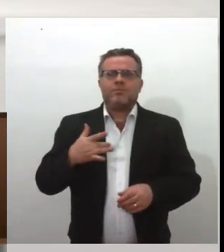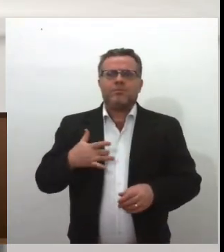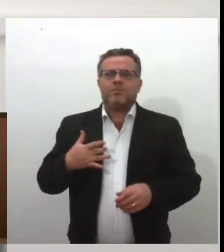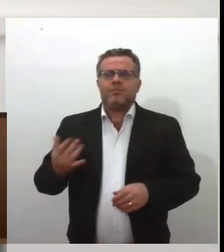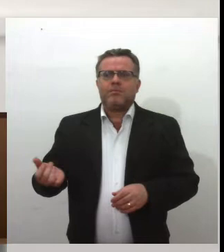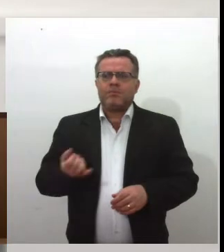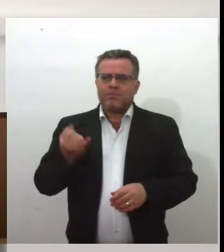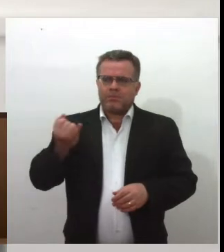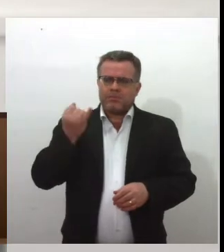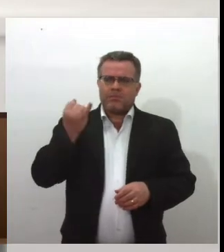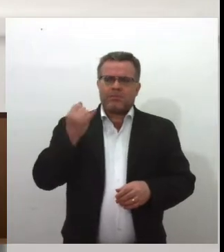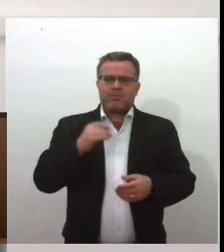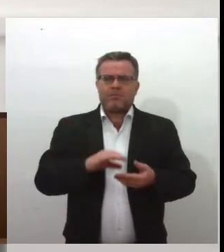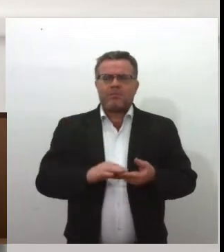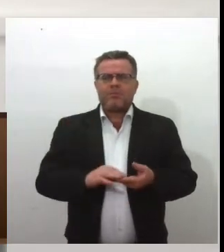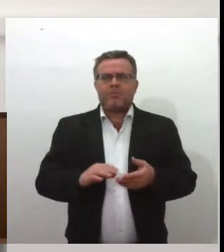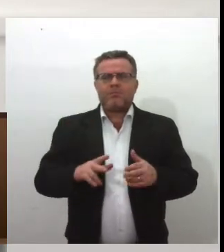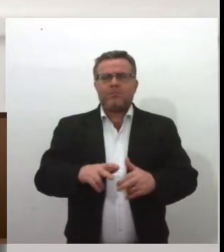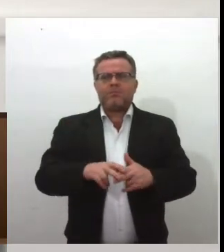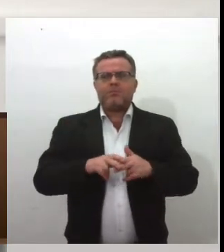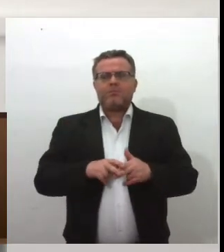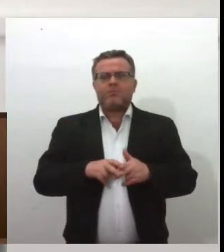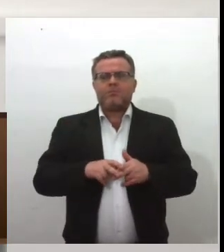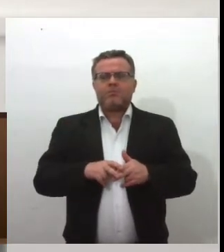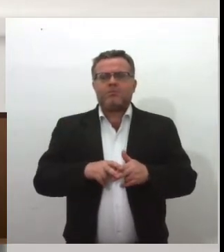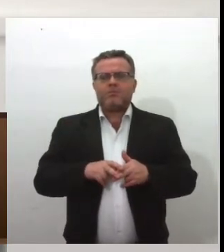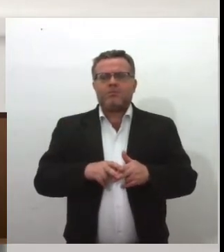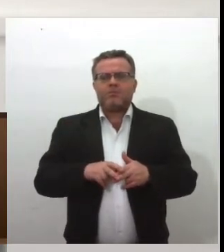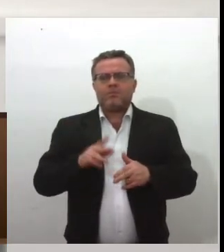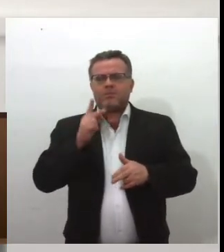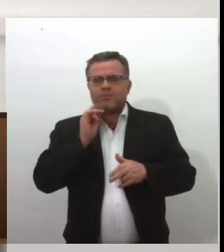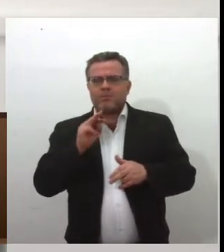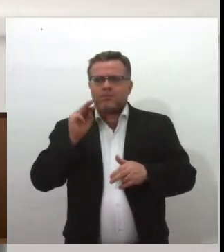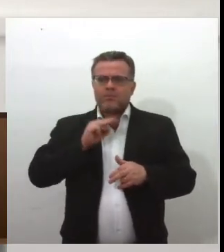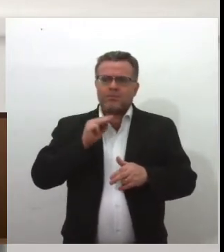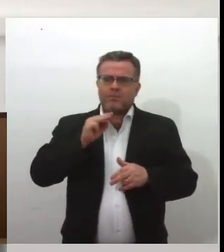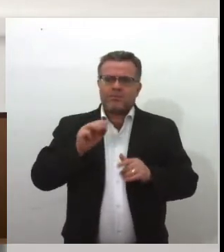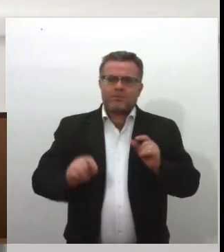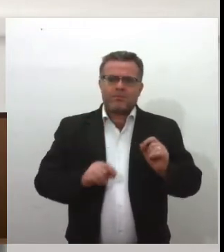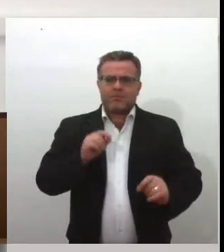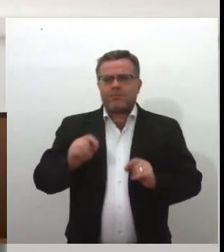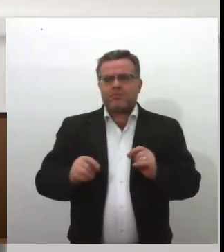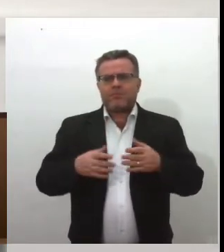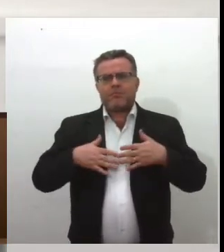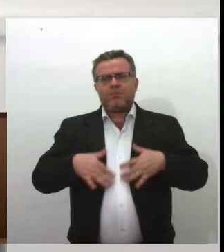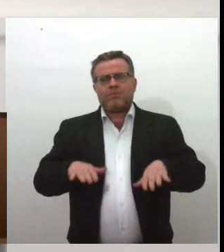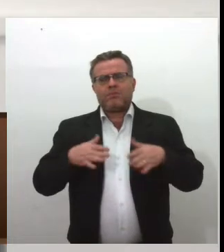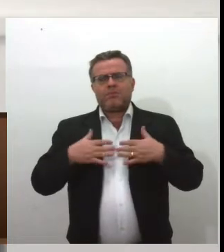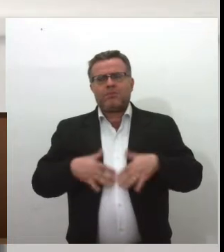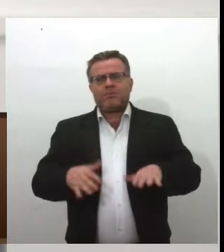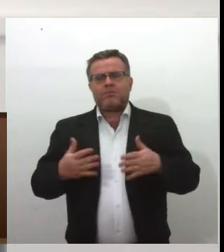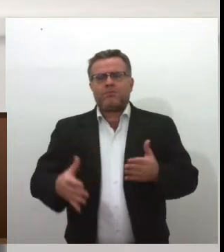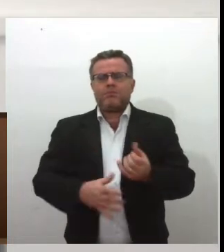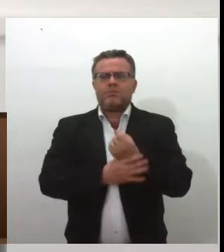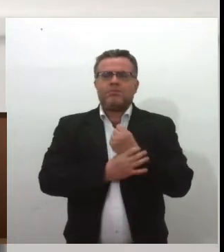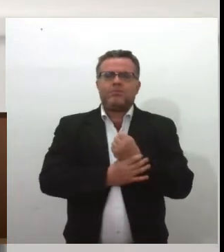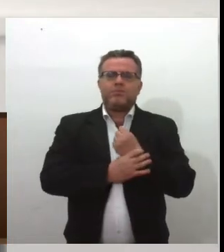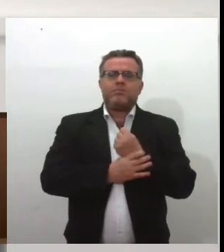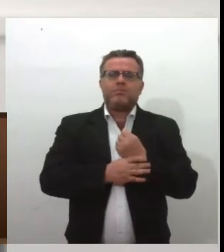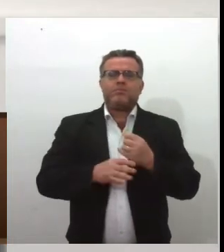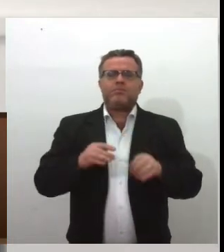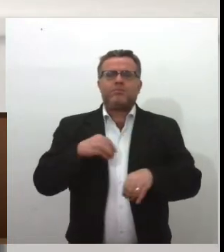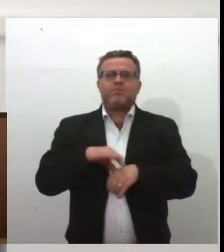necessário. Então, o pai ou a mãe lidando com isso com mais tranquilidade, com segurança, buscando